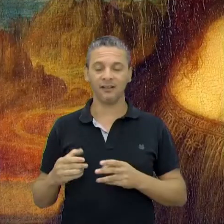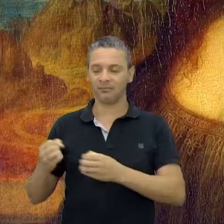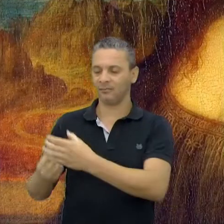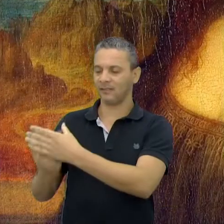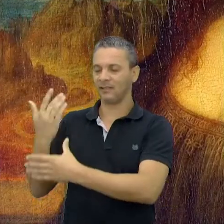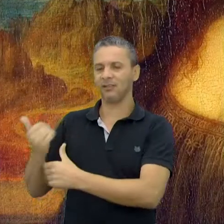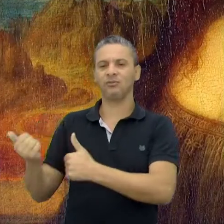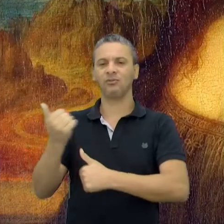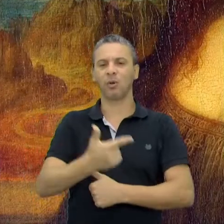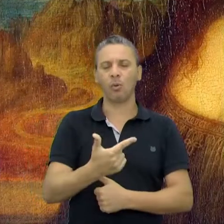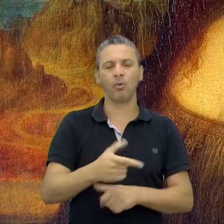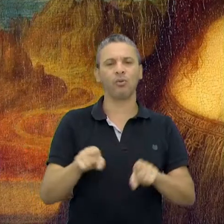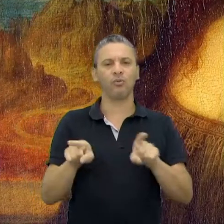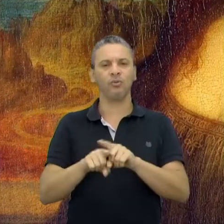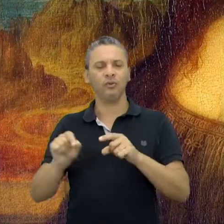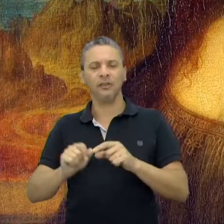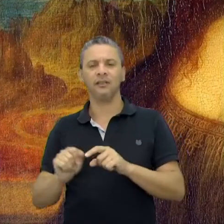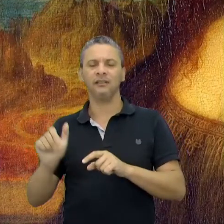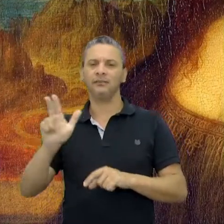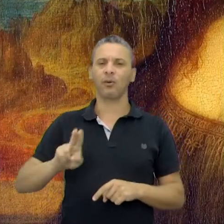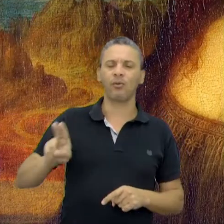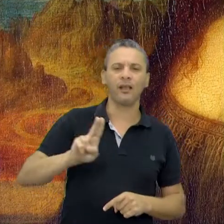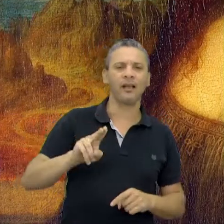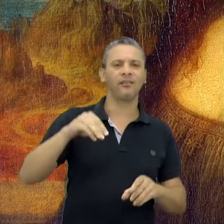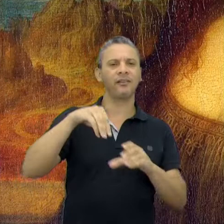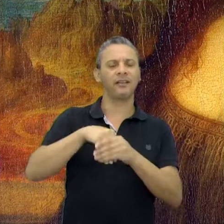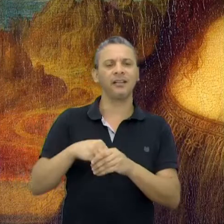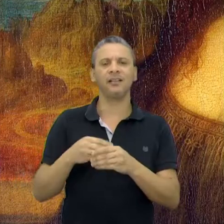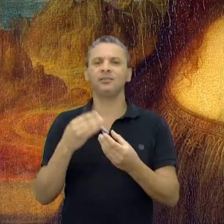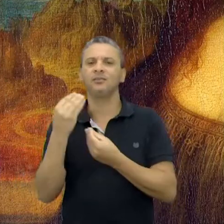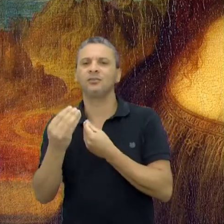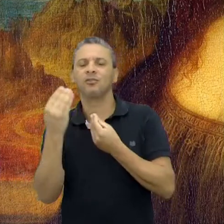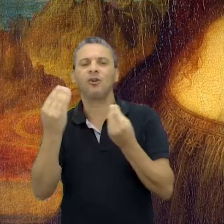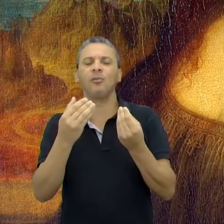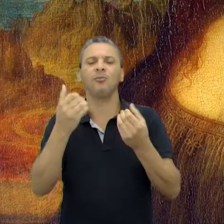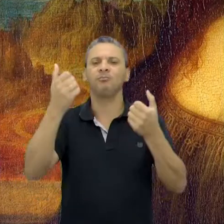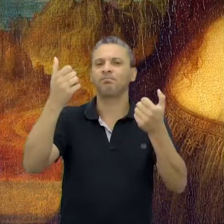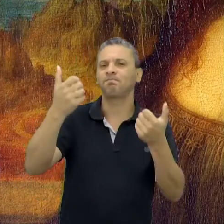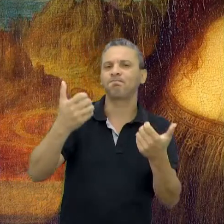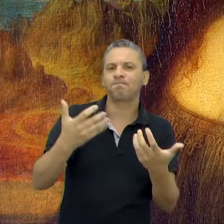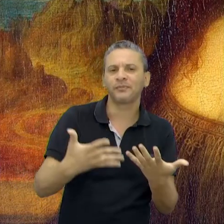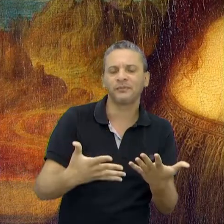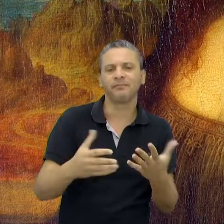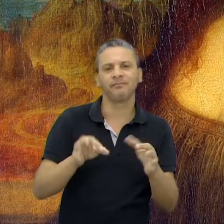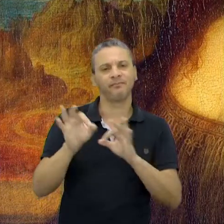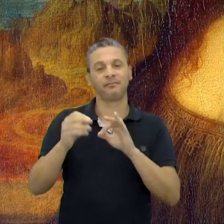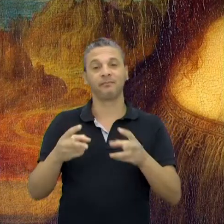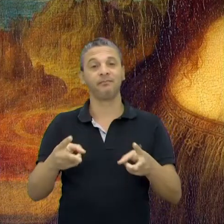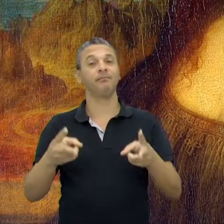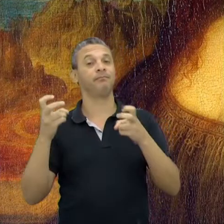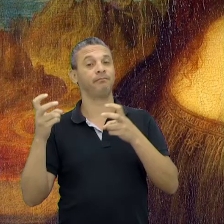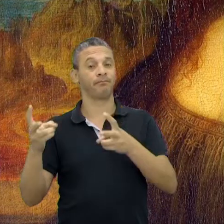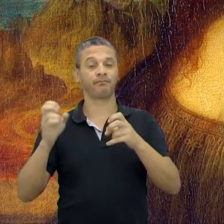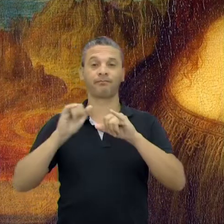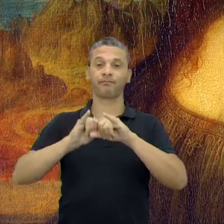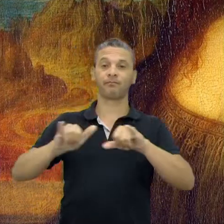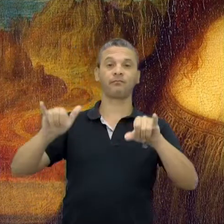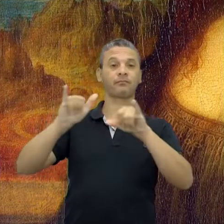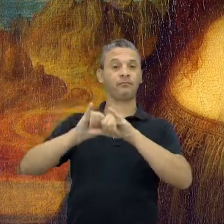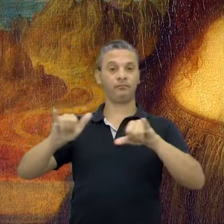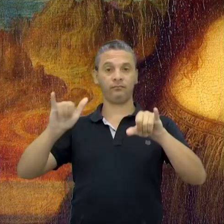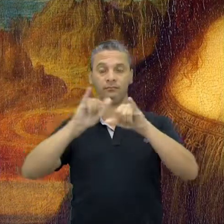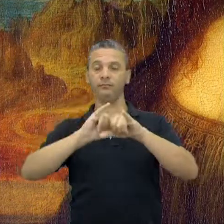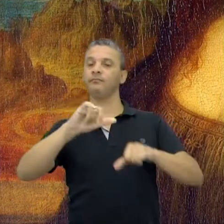né, subjetiva, acadêmica, como que ela se apresenta, né, dentro das redes sociais, e a gente percebe que nos anúncios